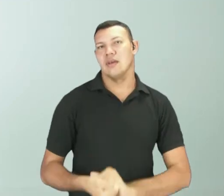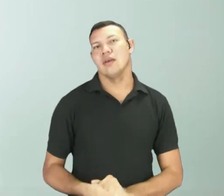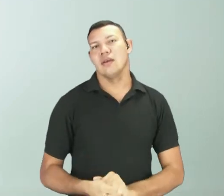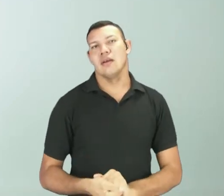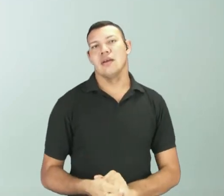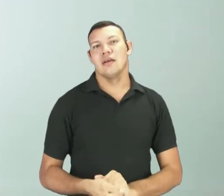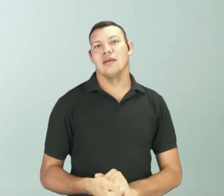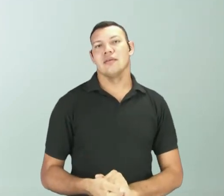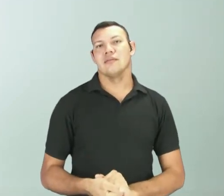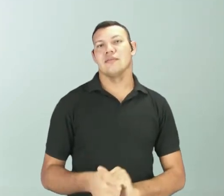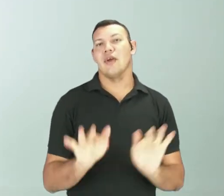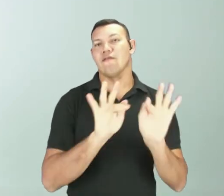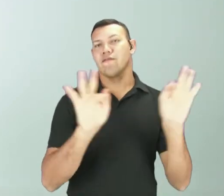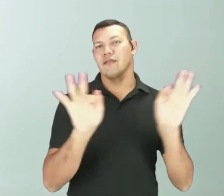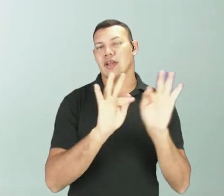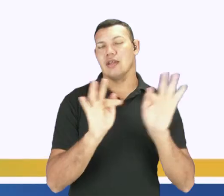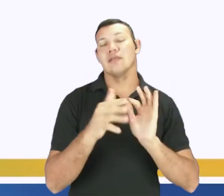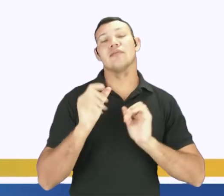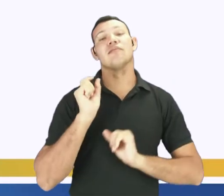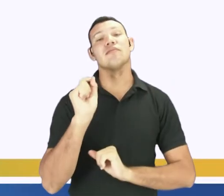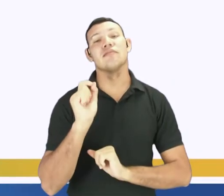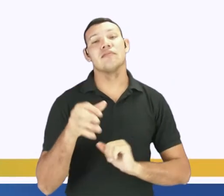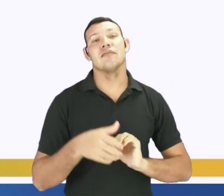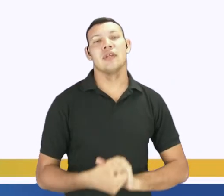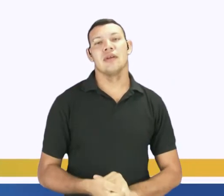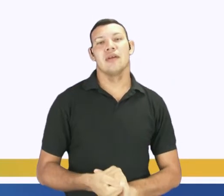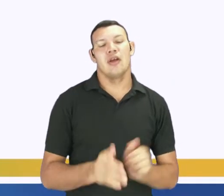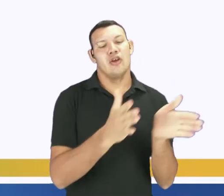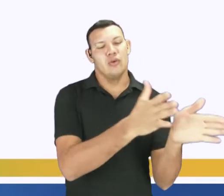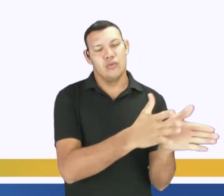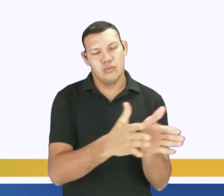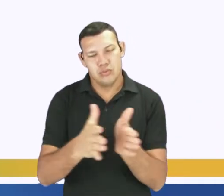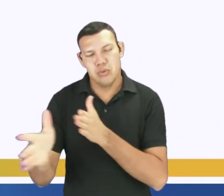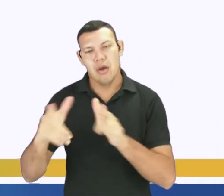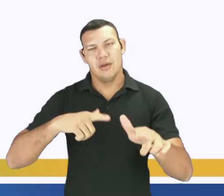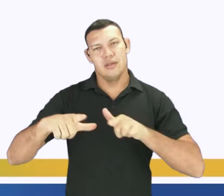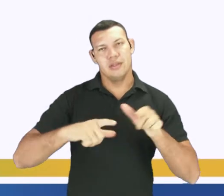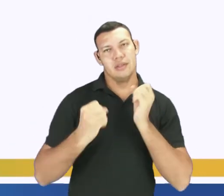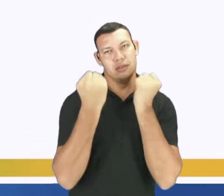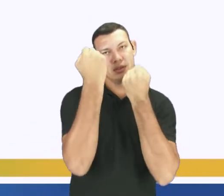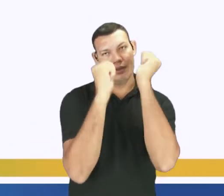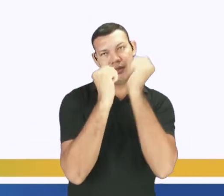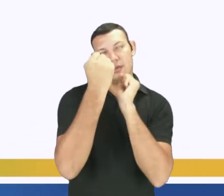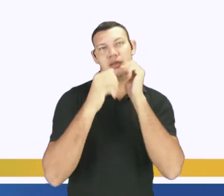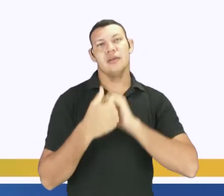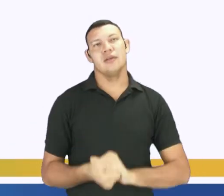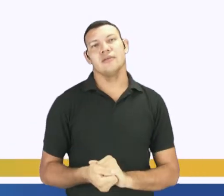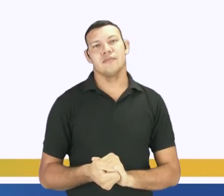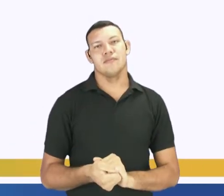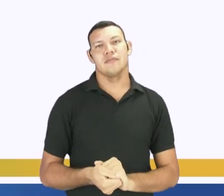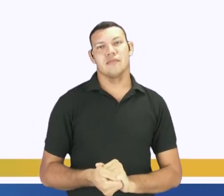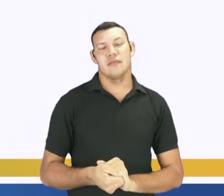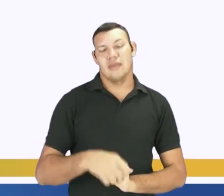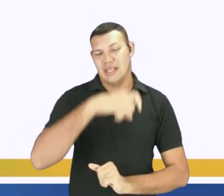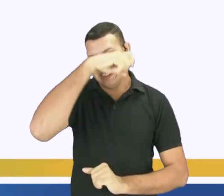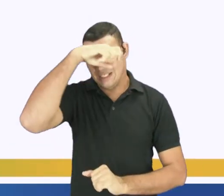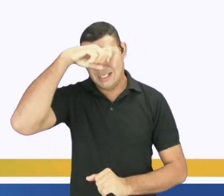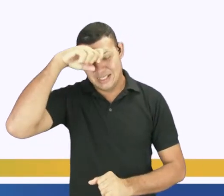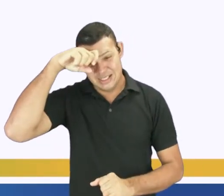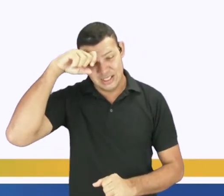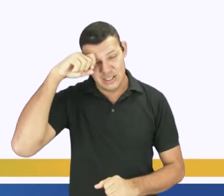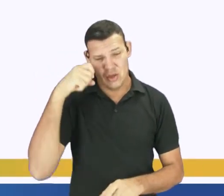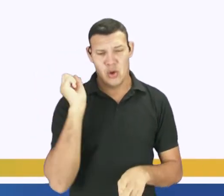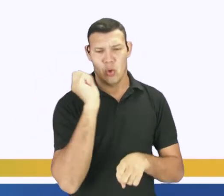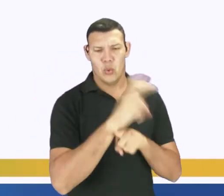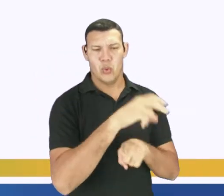citação da Tânia Regina, que ela vai falar o seguinte sobre esse processo de trabalho nas fábricas. O excesso de ofertas permitia não